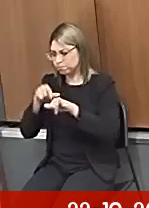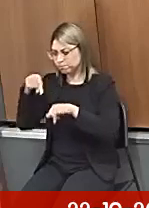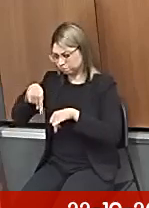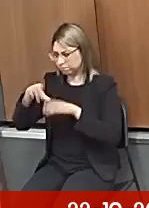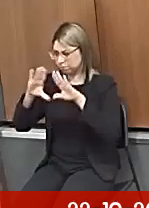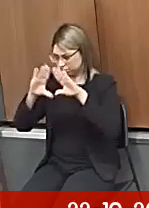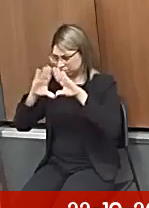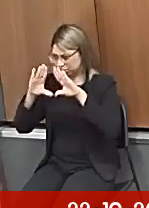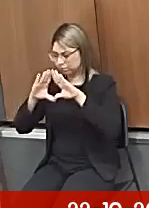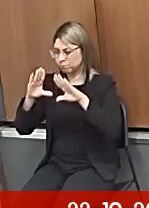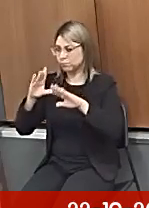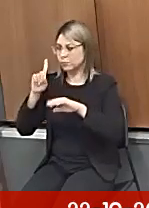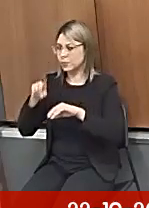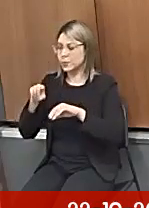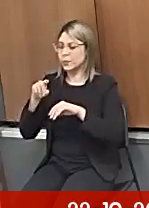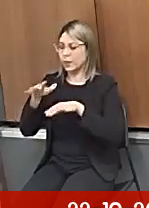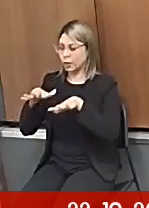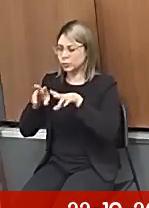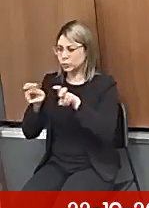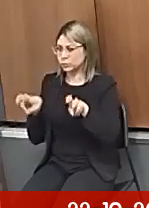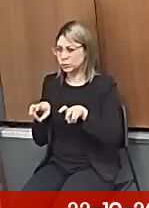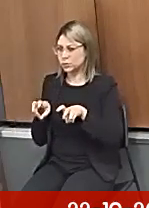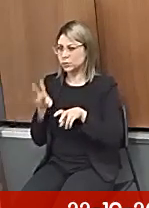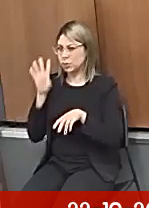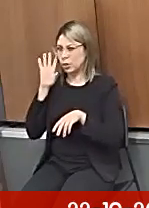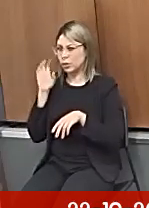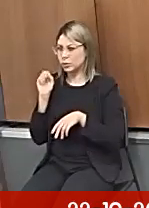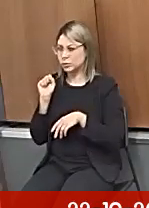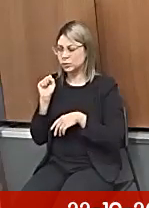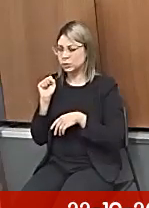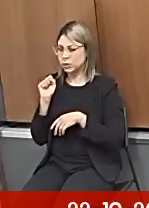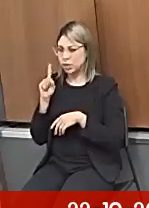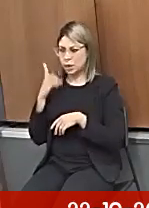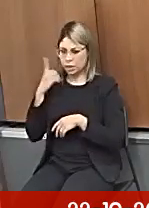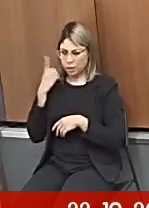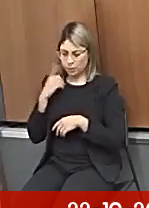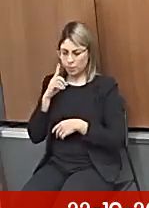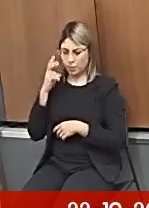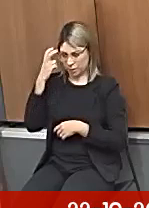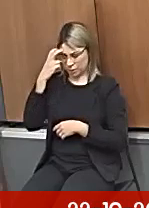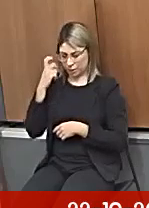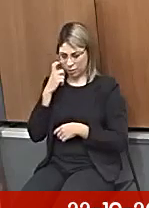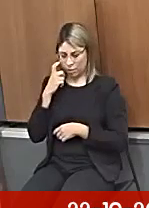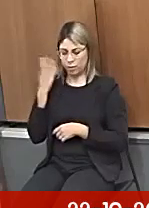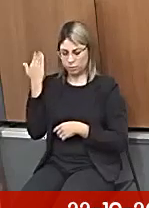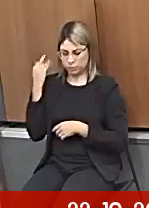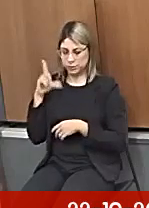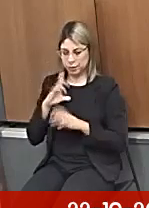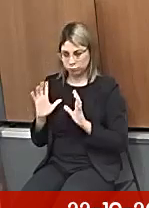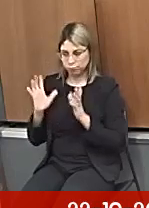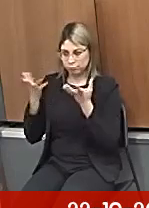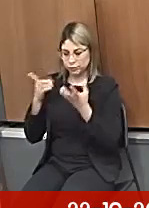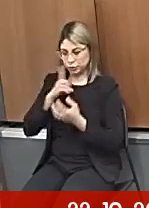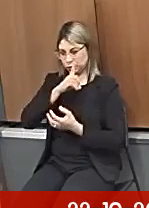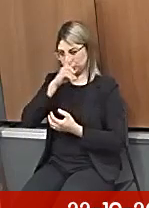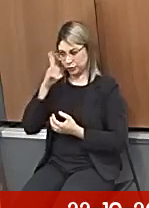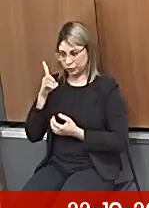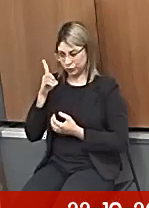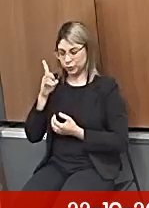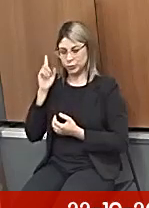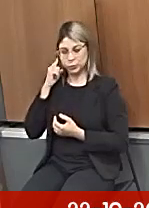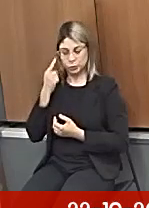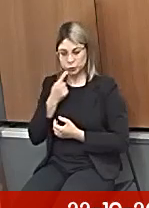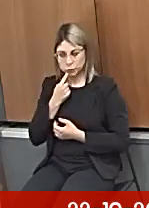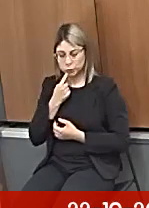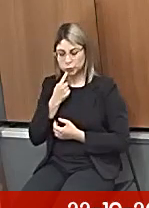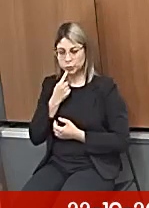nesta casa, numa audiência pública, que o deputado Zé Guilherme fez em comemoração ao Dia do